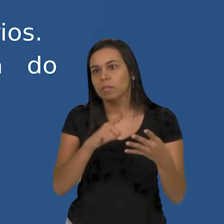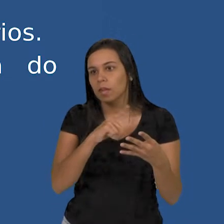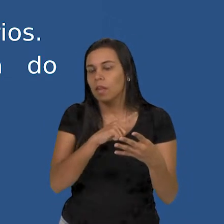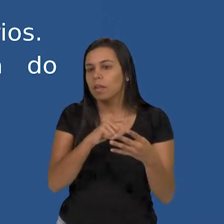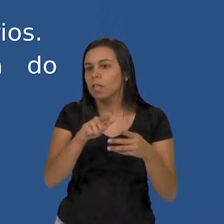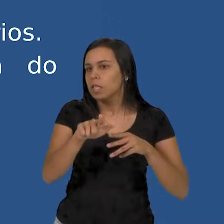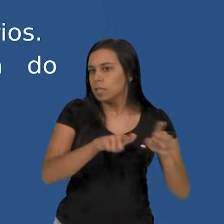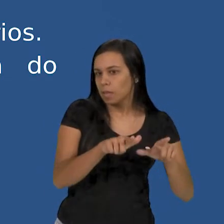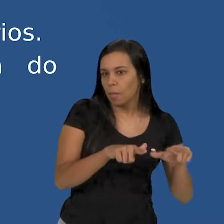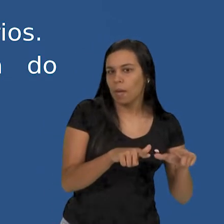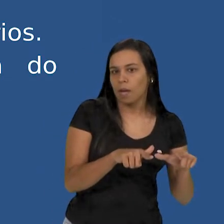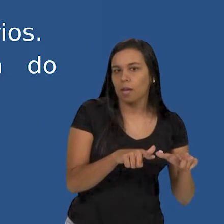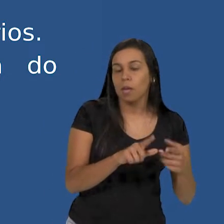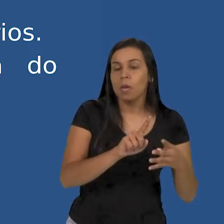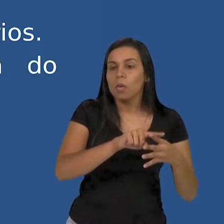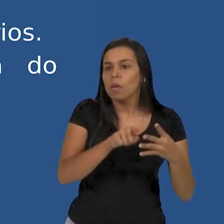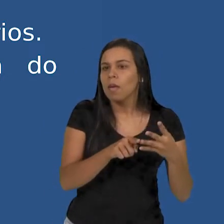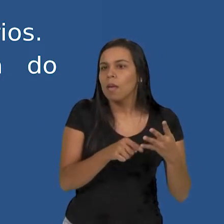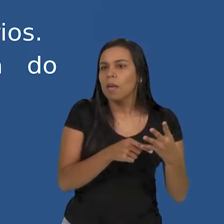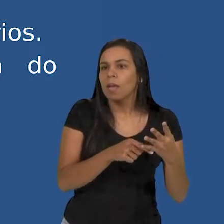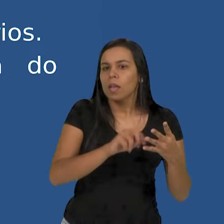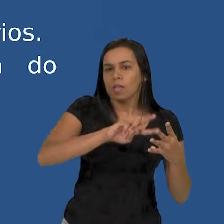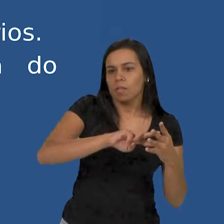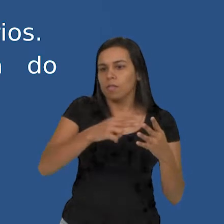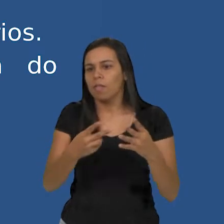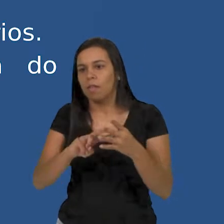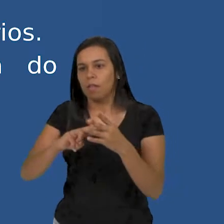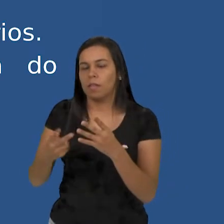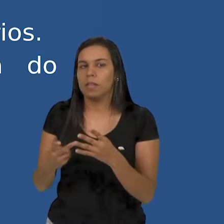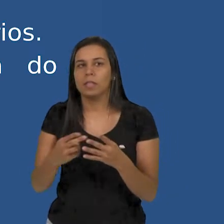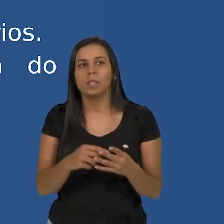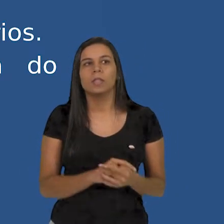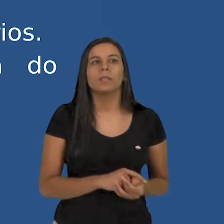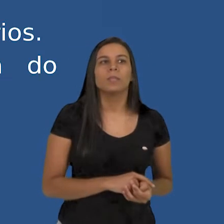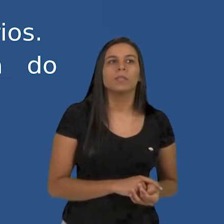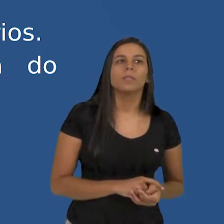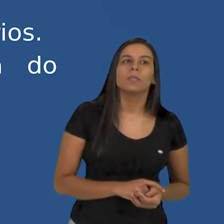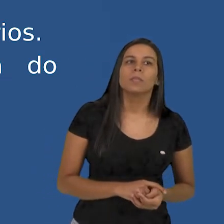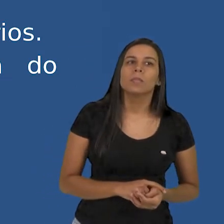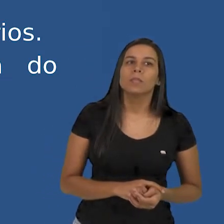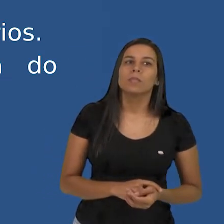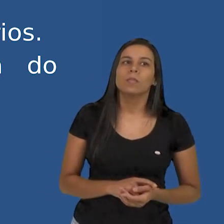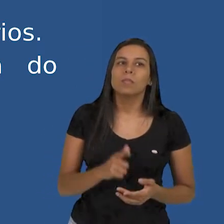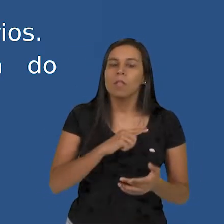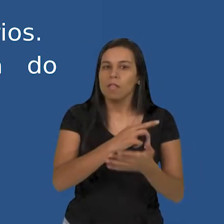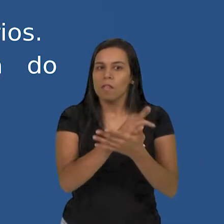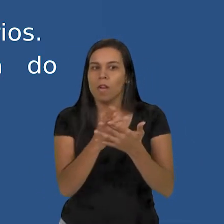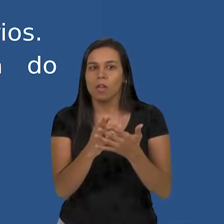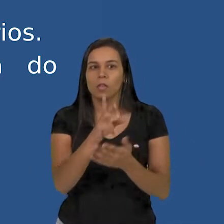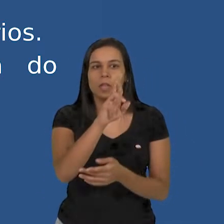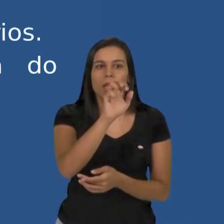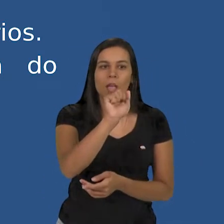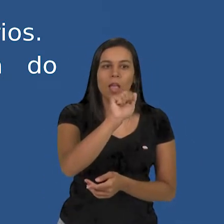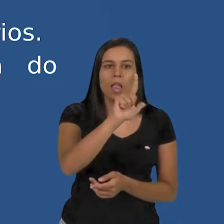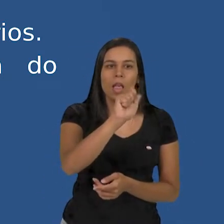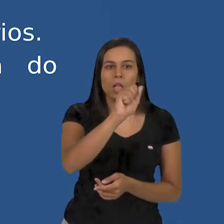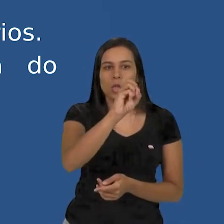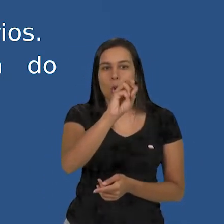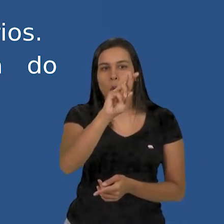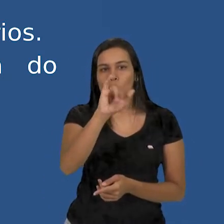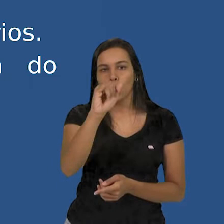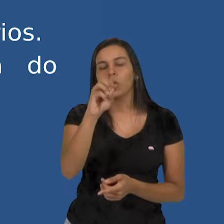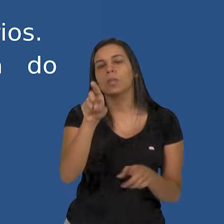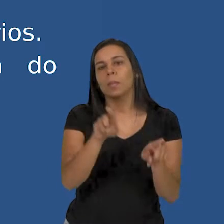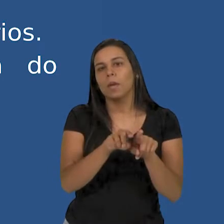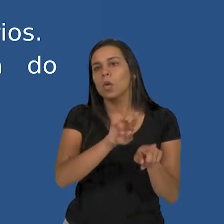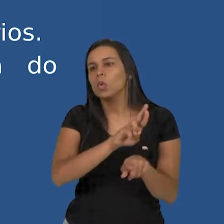de tradução em português, né? Eu tenho aqui trabalho, tenho aqui relatório, relatório, trabalho e relatório. Ou seja, o texto, nitidamente, nas